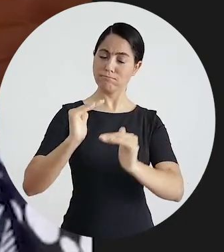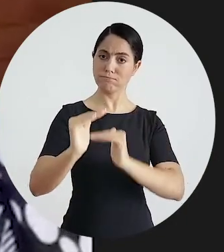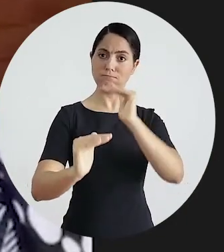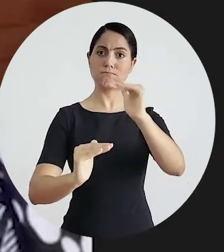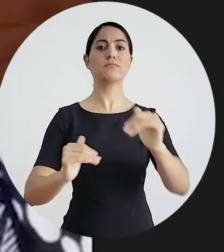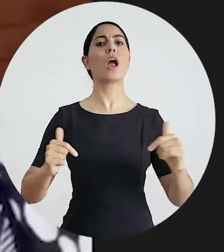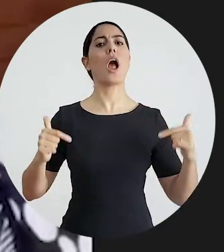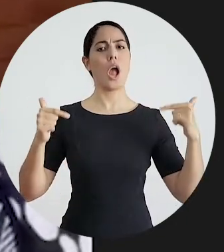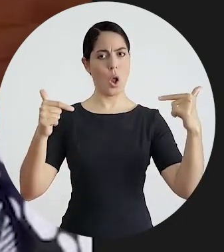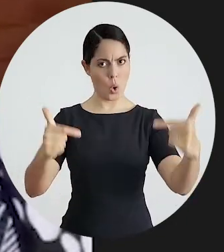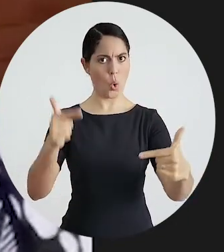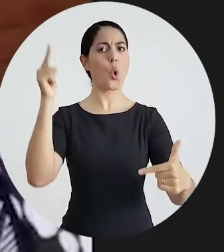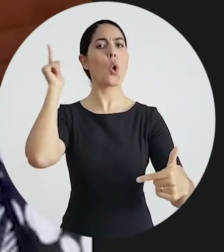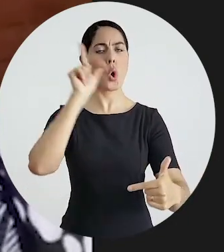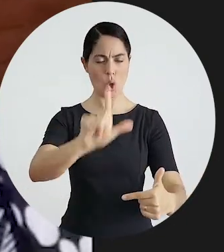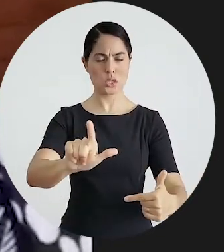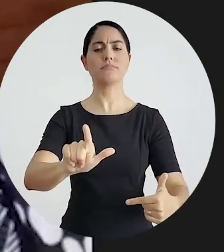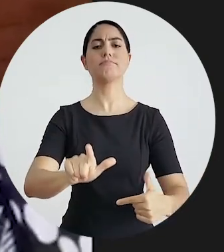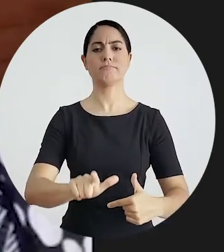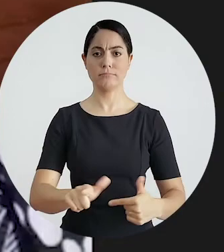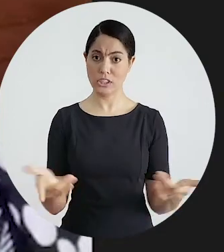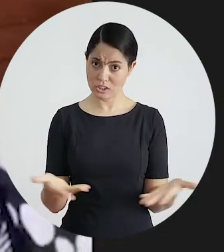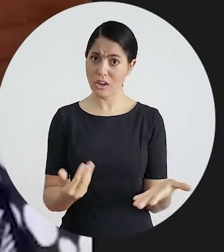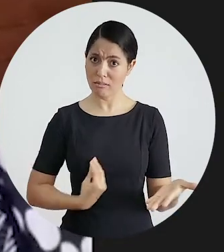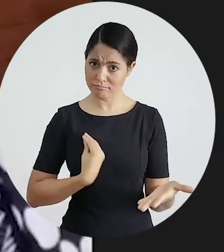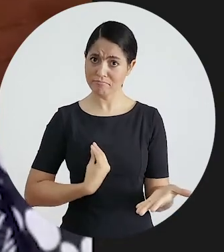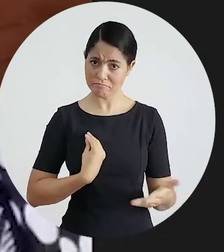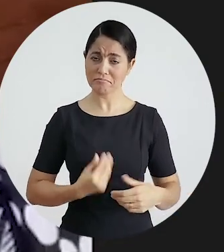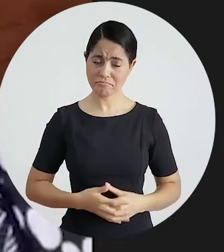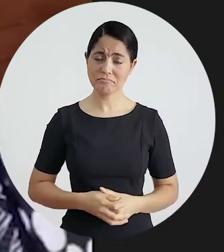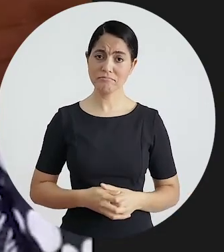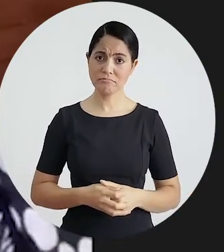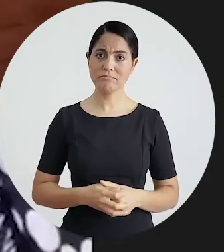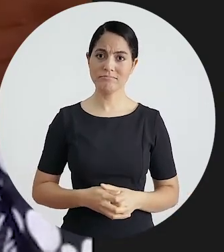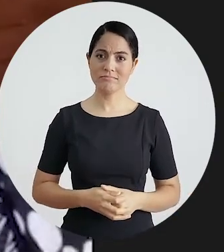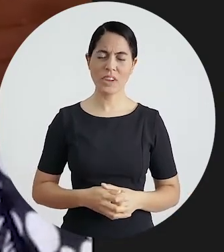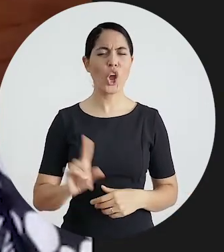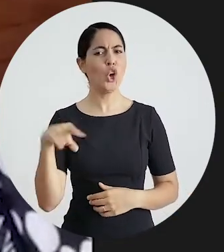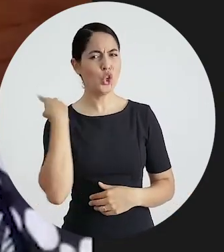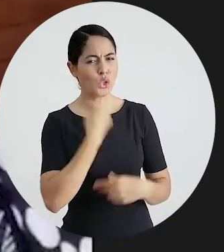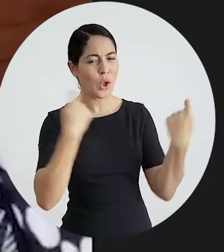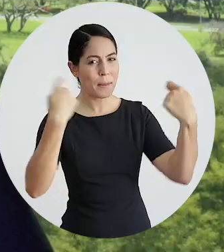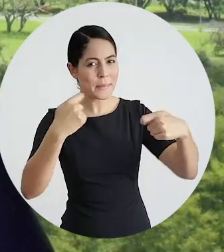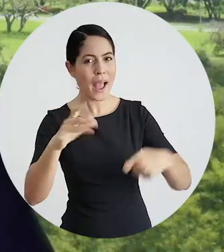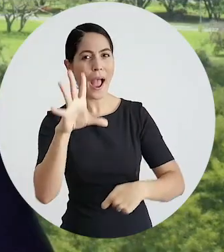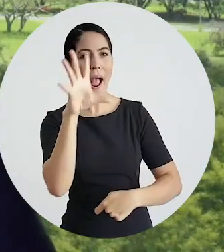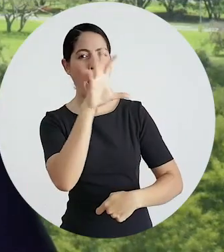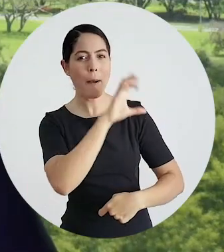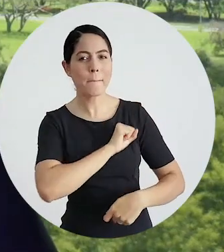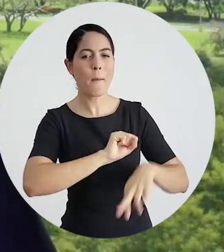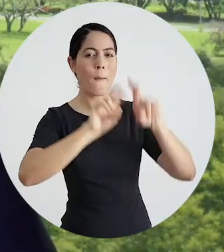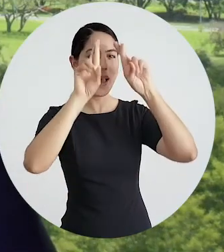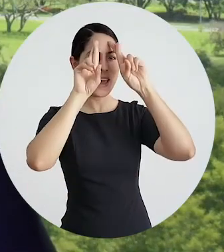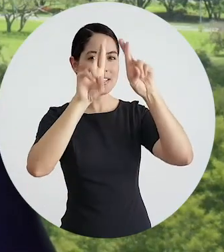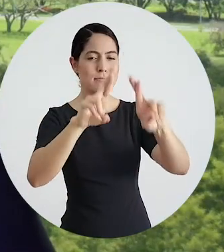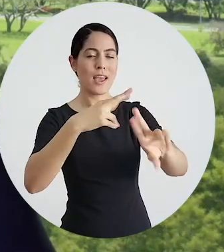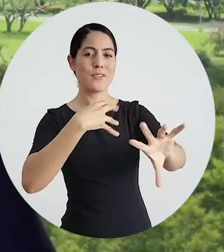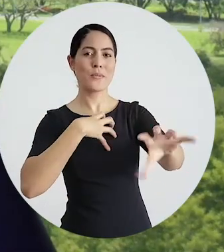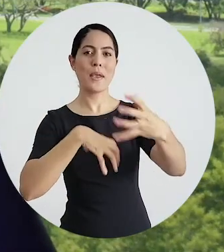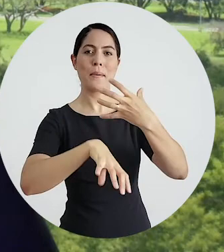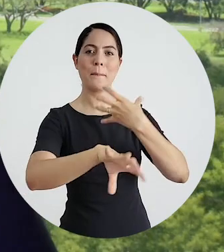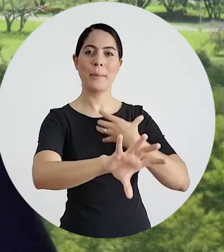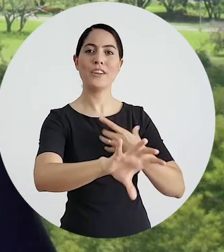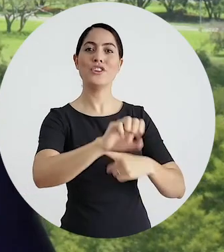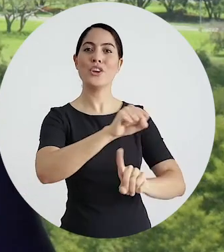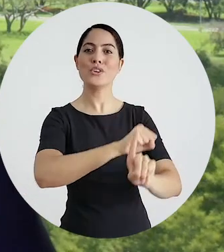se estabeleça, o importante é que ele aconteça como está acontecendo. Precisamos de mais amor,